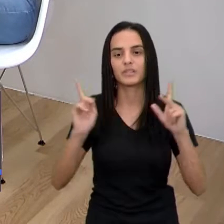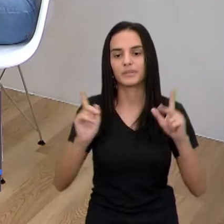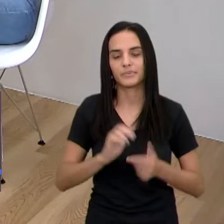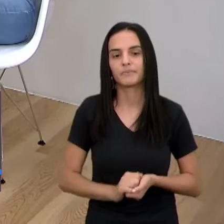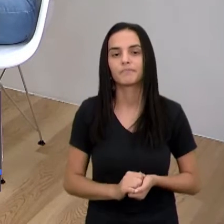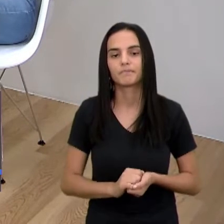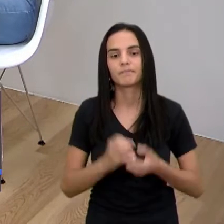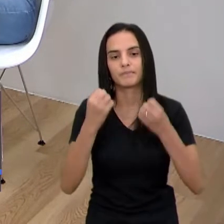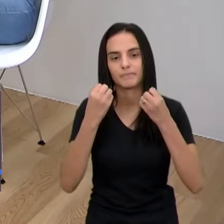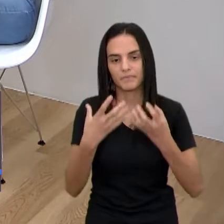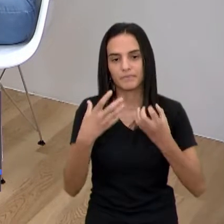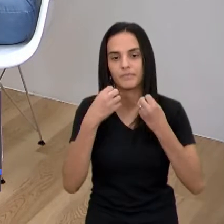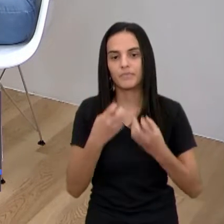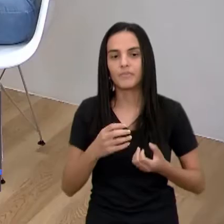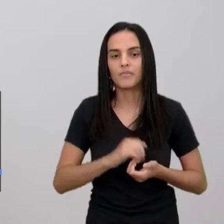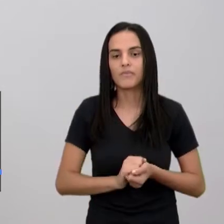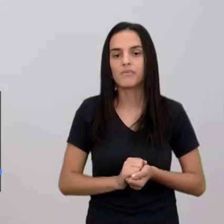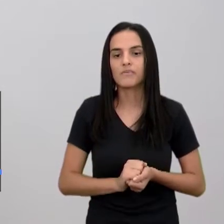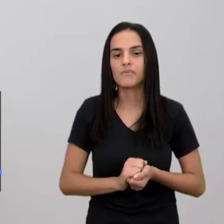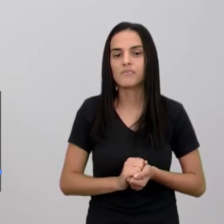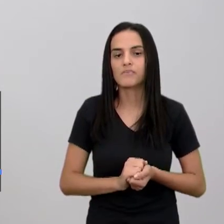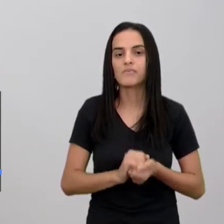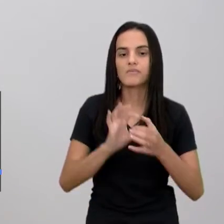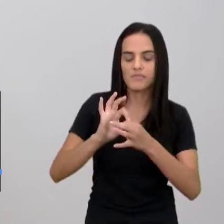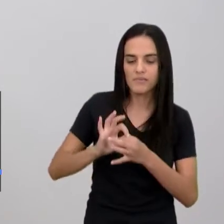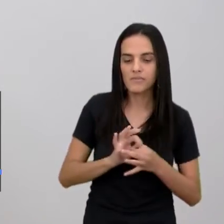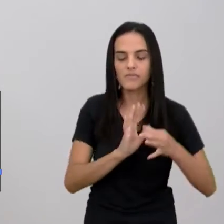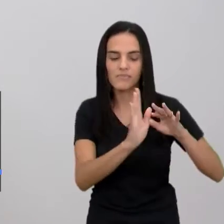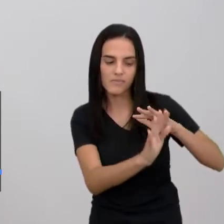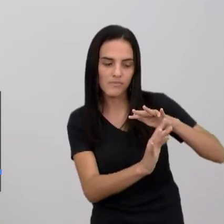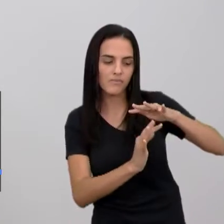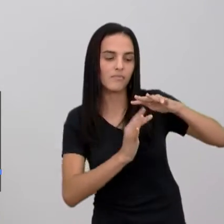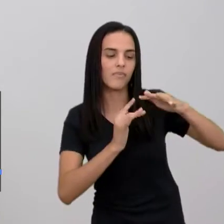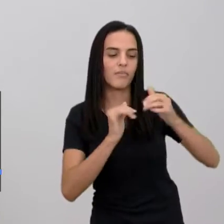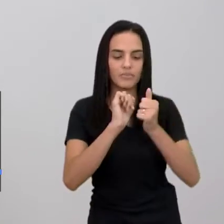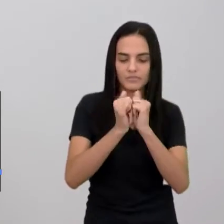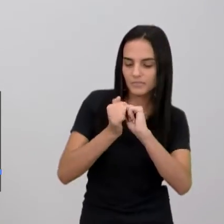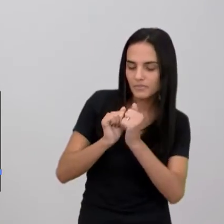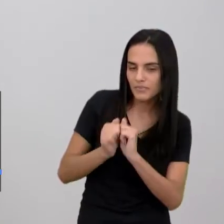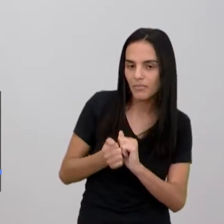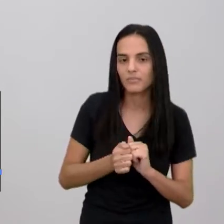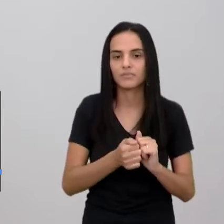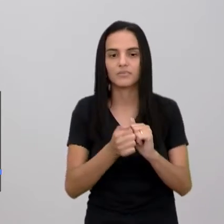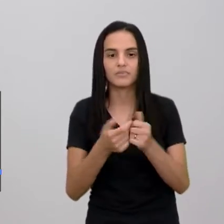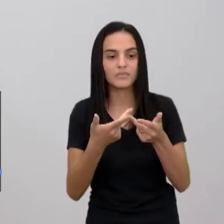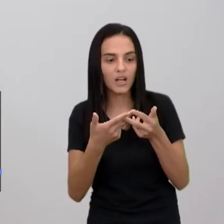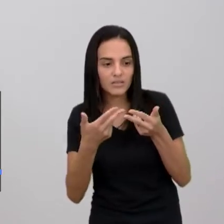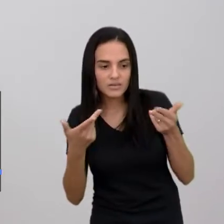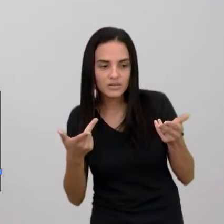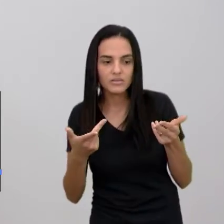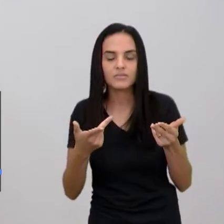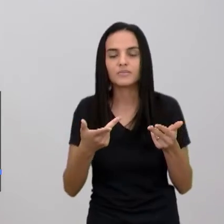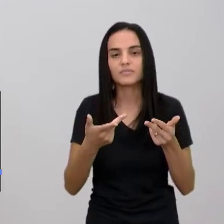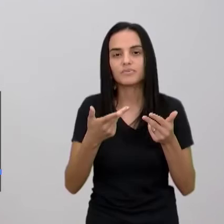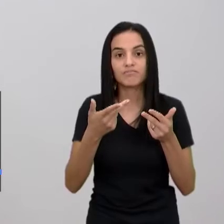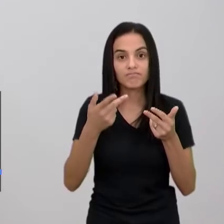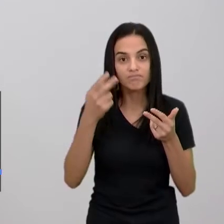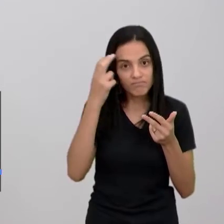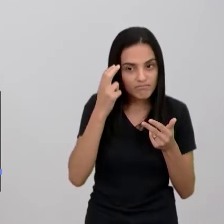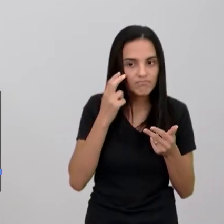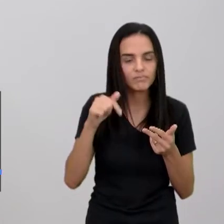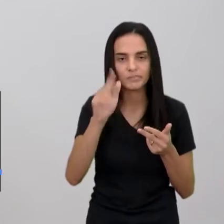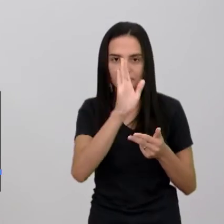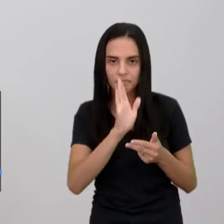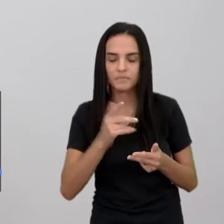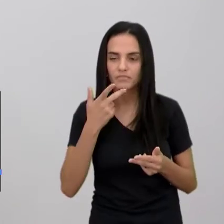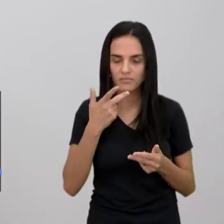Muito bem, essas correntes imigratórias se adaptaram, fizeram a fusão cultural no Brasil, mas como eu falei